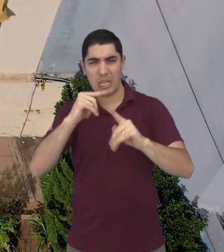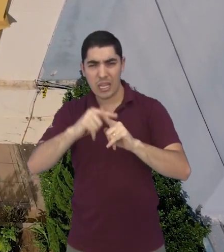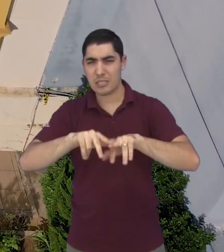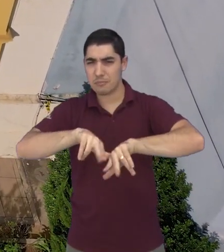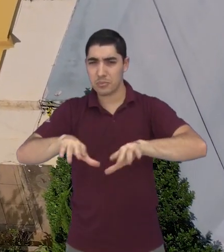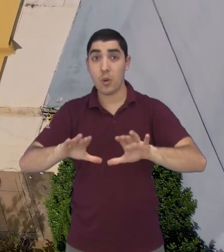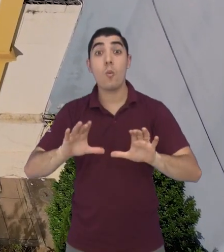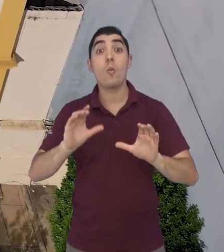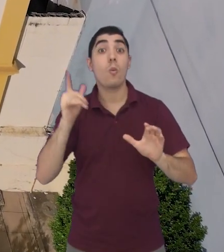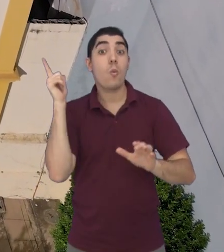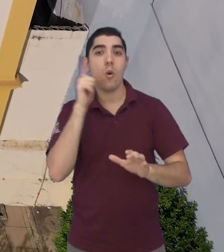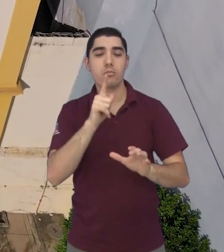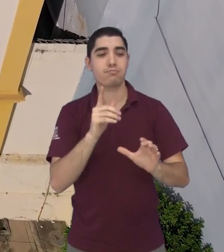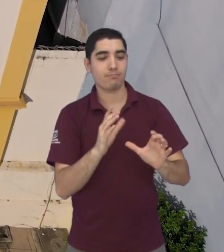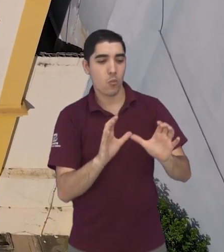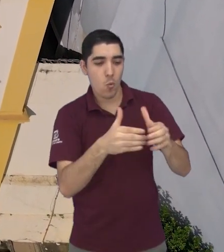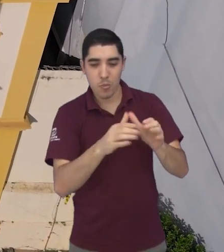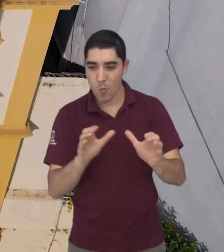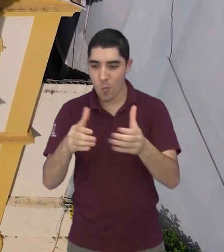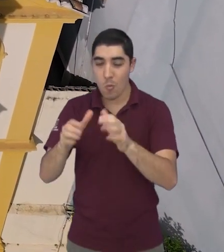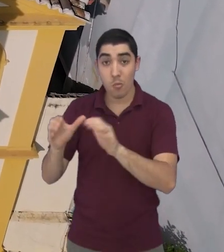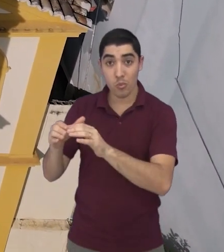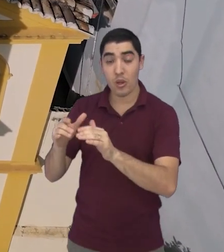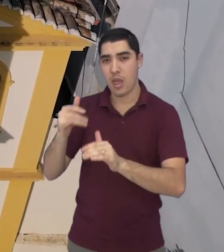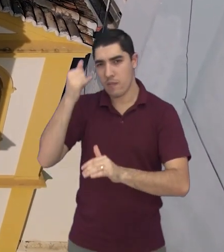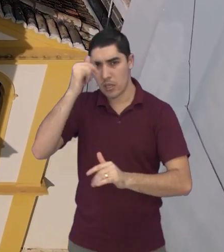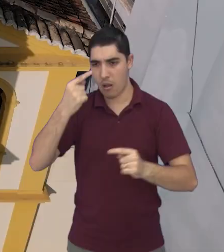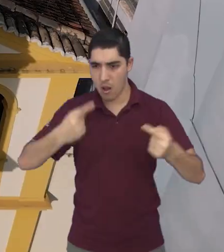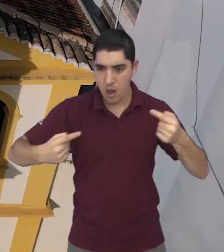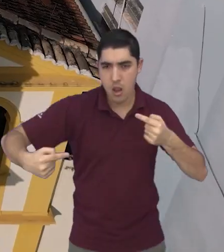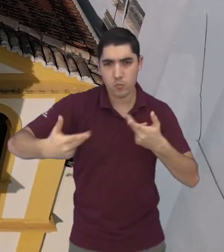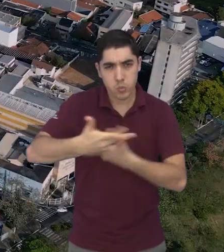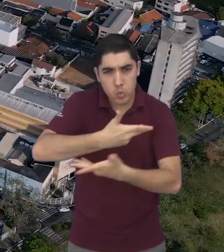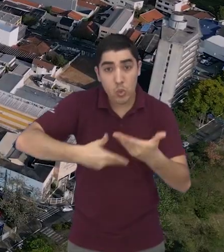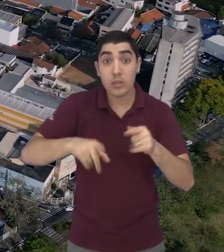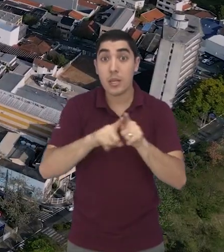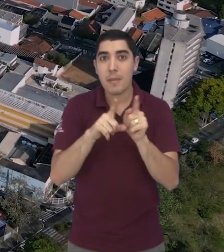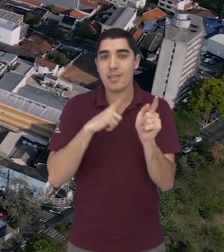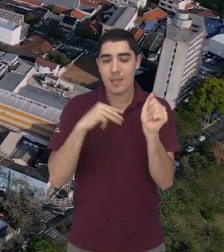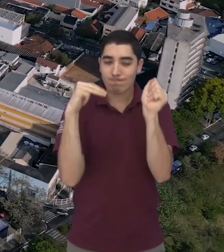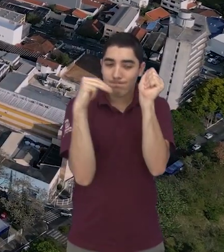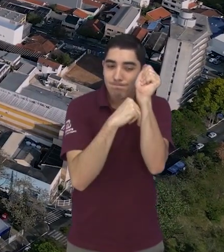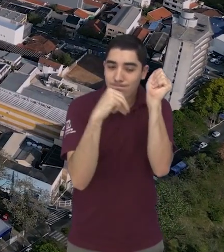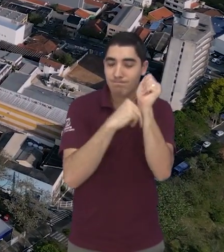de descobertas, conflitos e mistérios sobre a região.